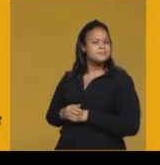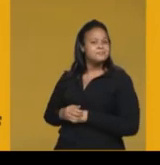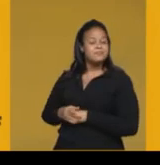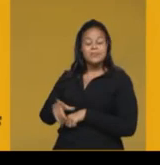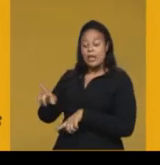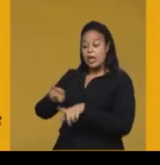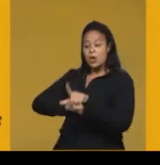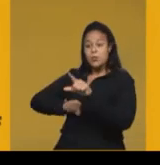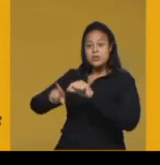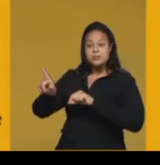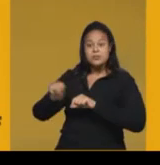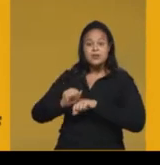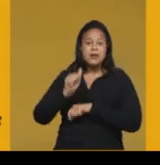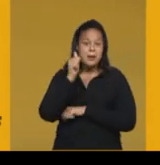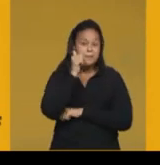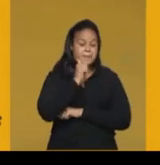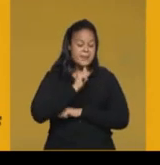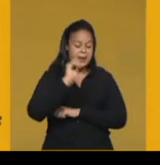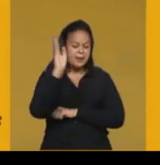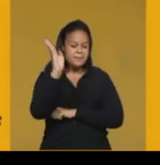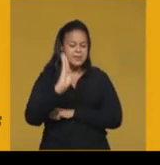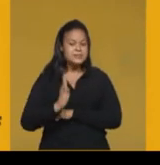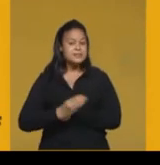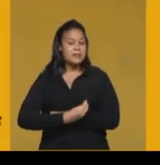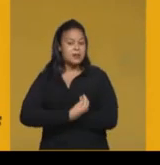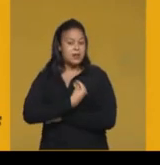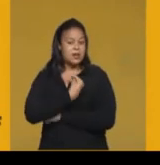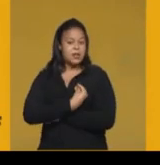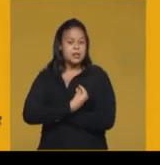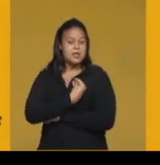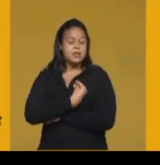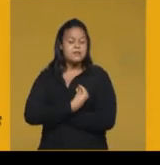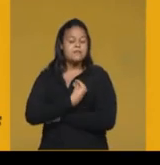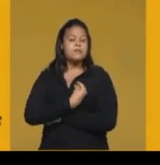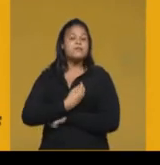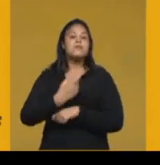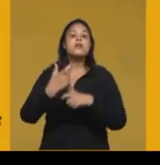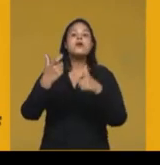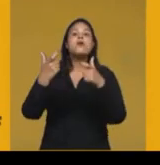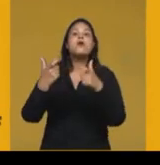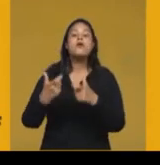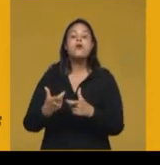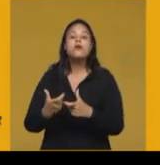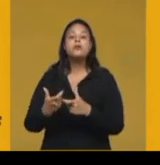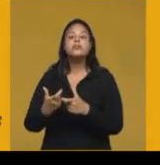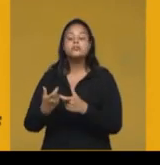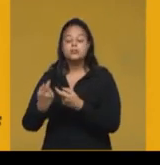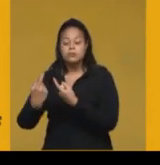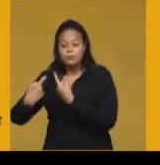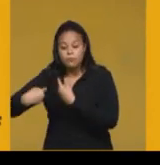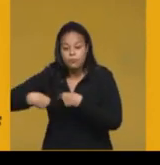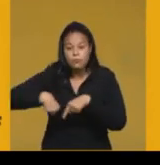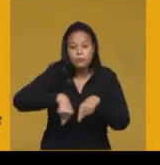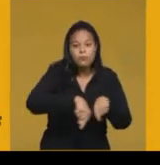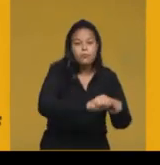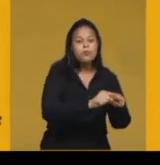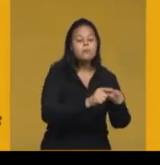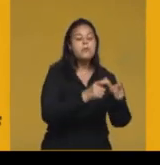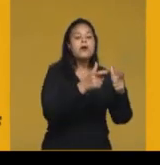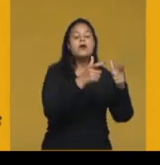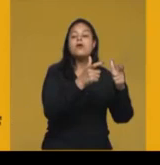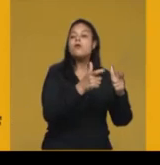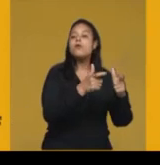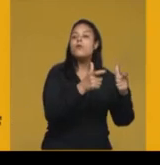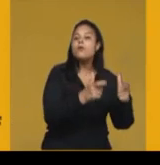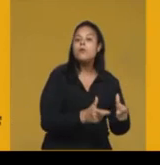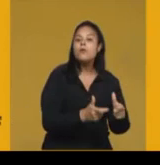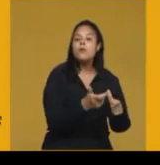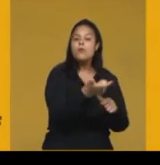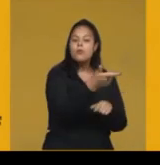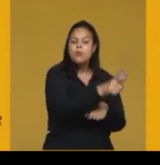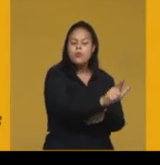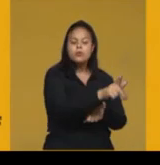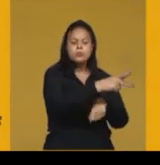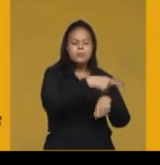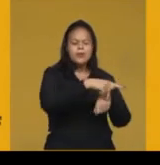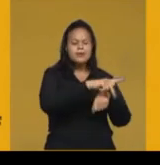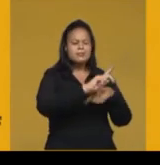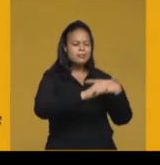que está vivendo, né, em um outro país, daqui a pouco eu vou falar.